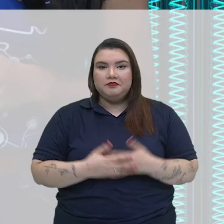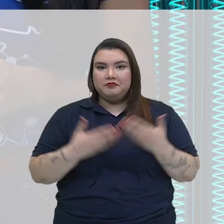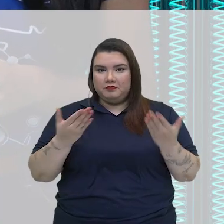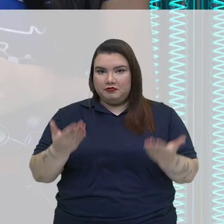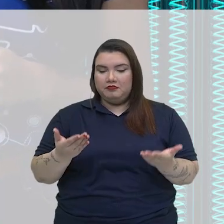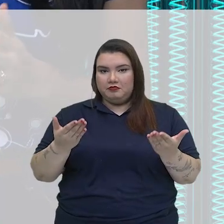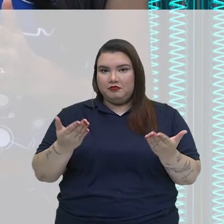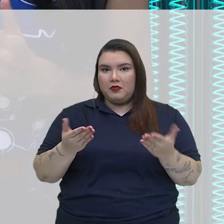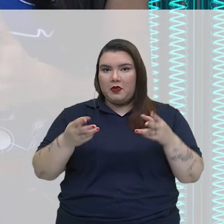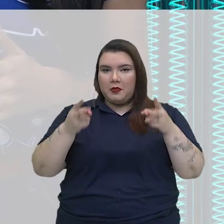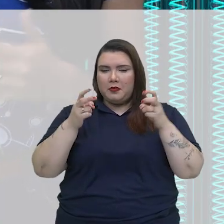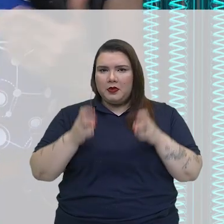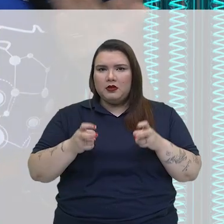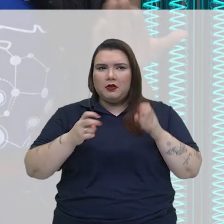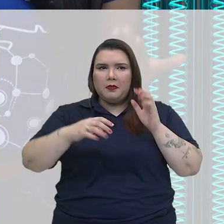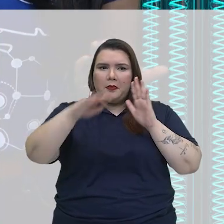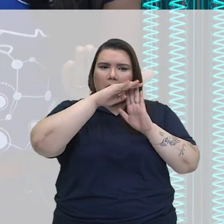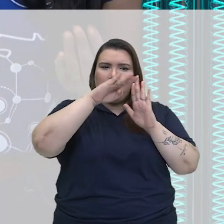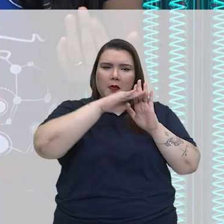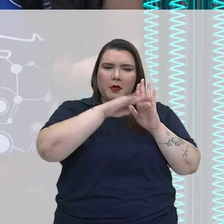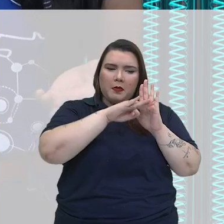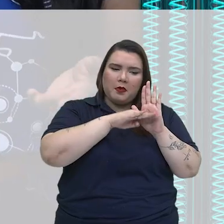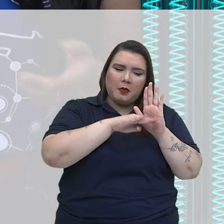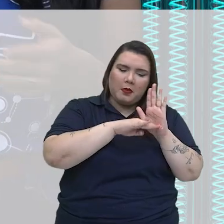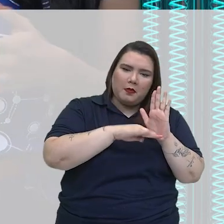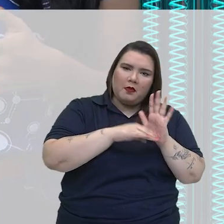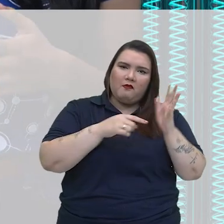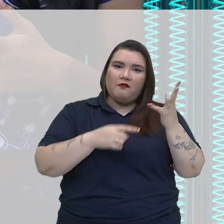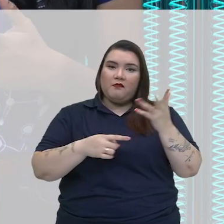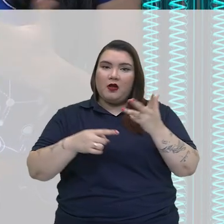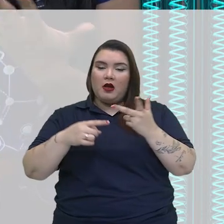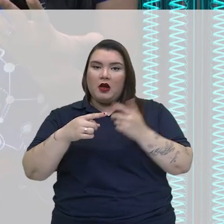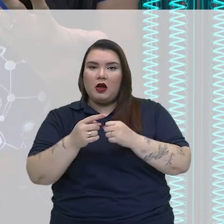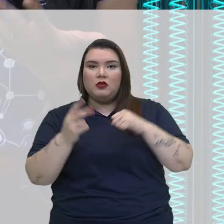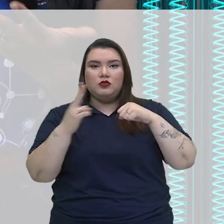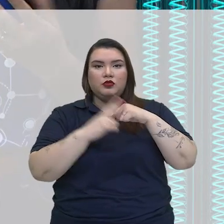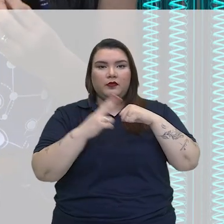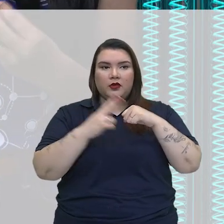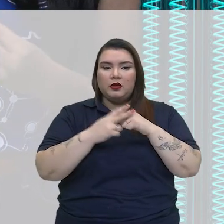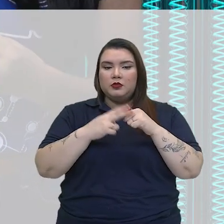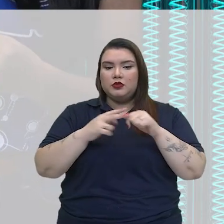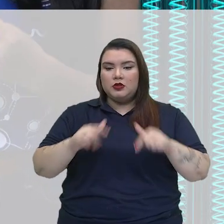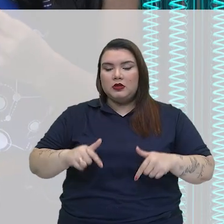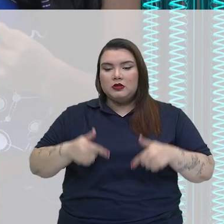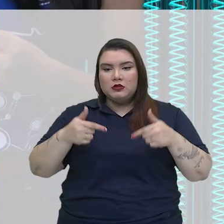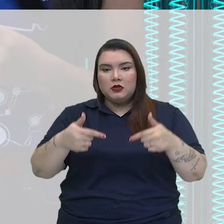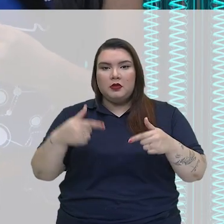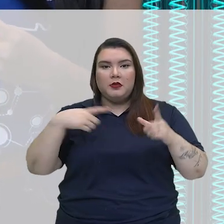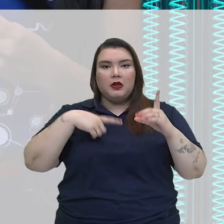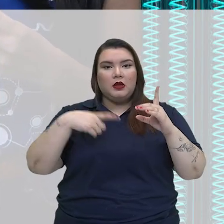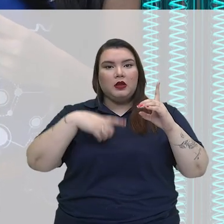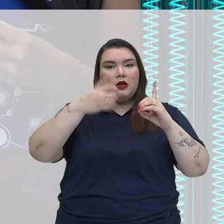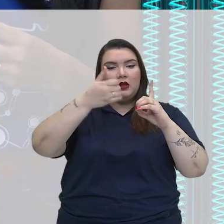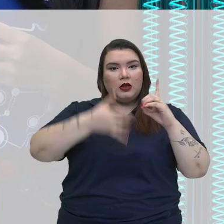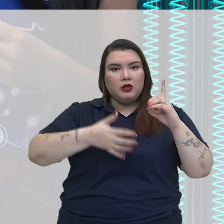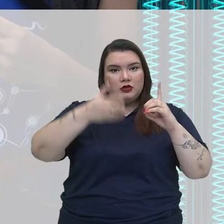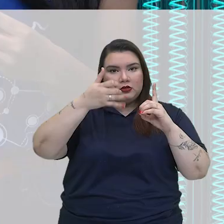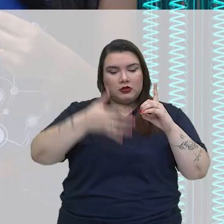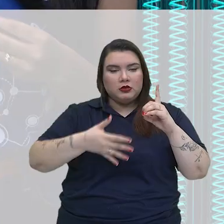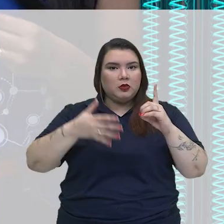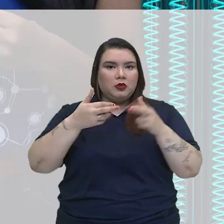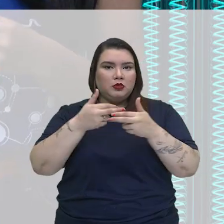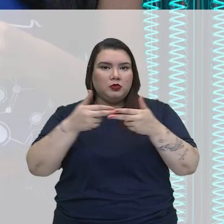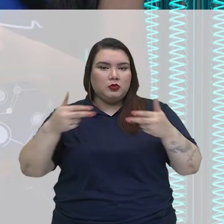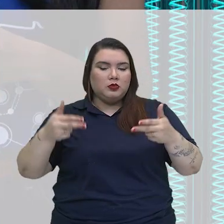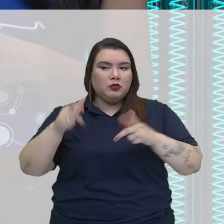Então, nós vimos aí uma lista bem extensa de verbos, verbos de ação, né, que descrevem as